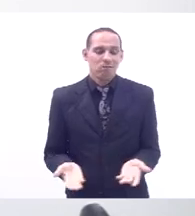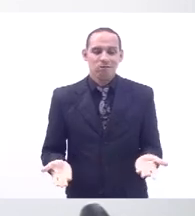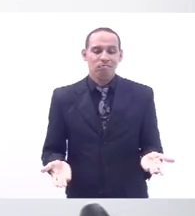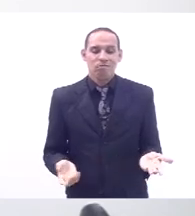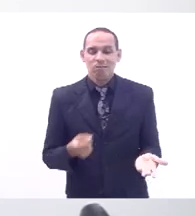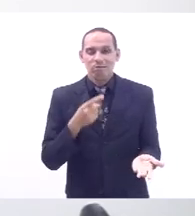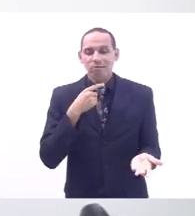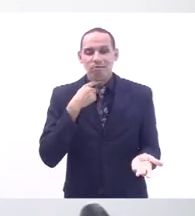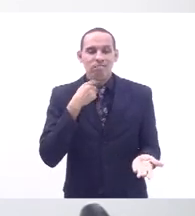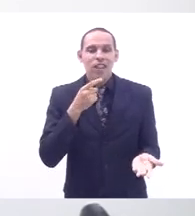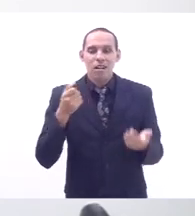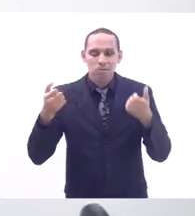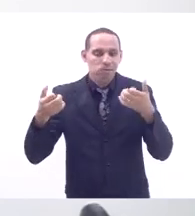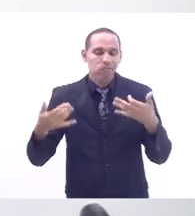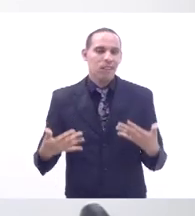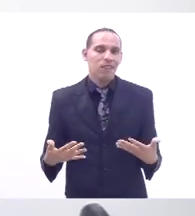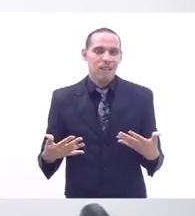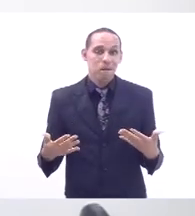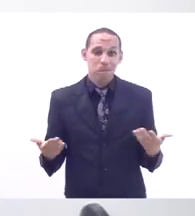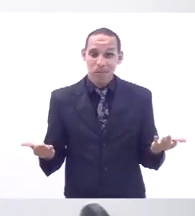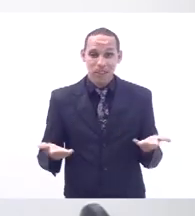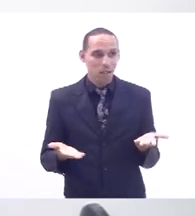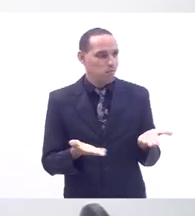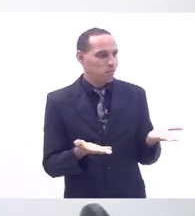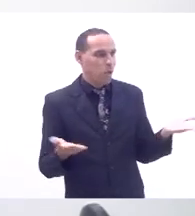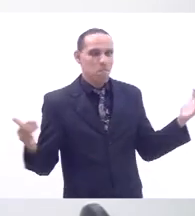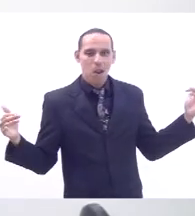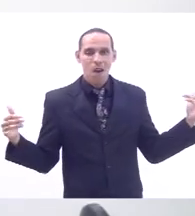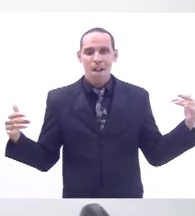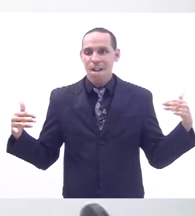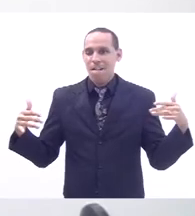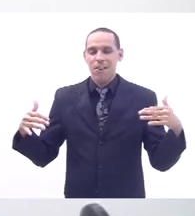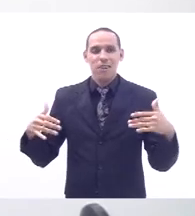Não tem palavra. Hoje, agora aqui, as pessoas vindo aqui,